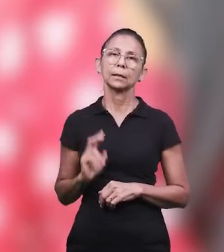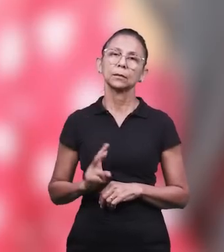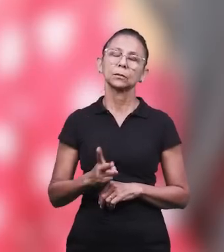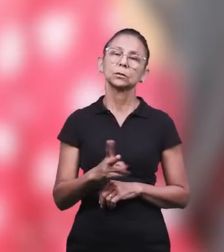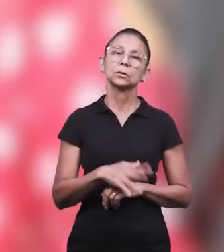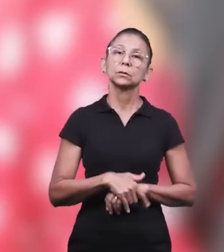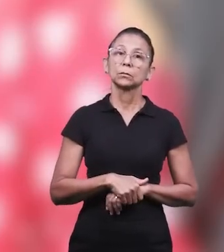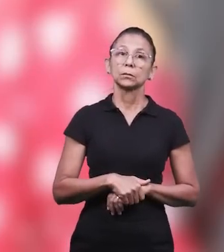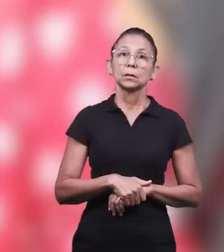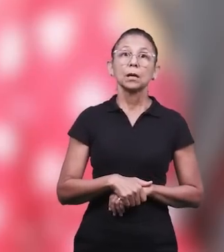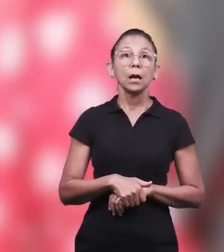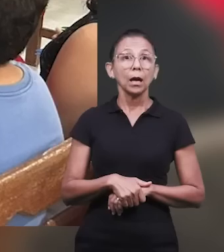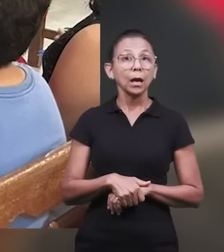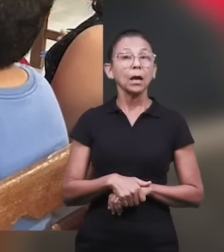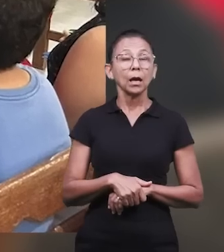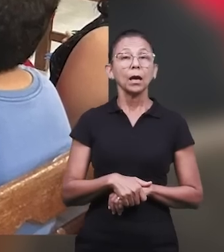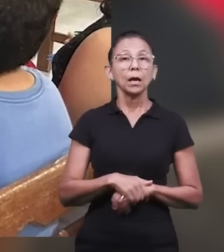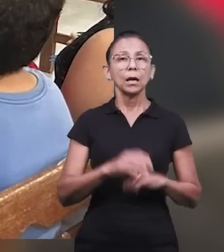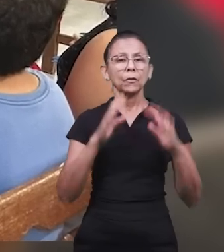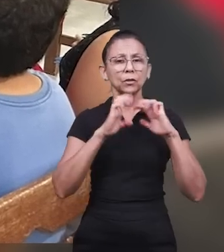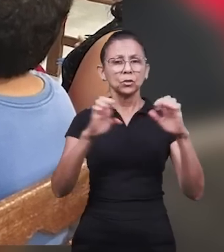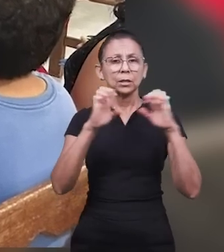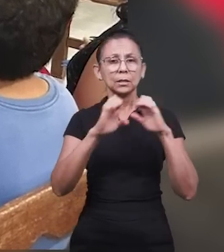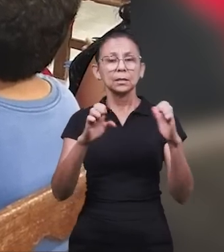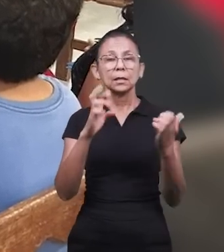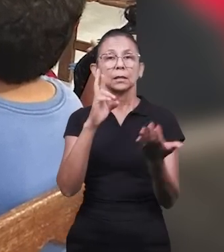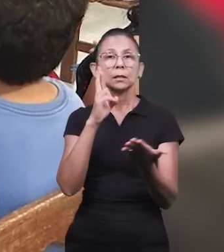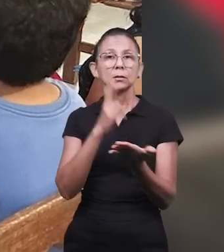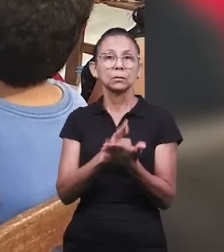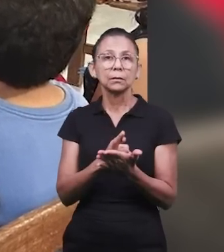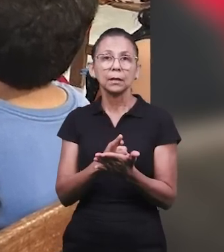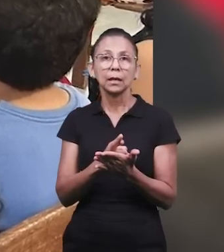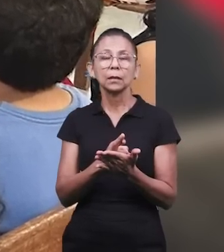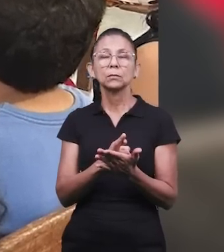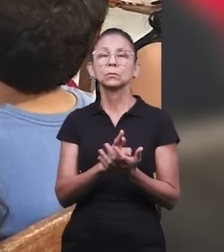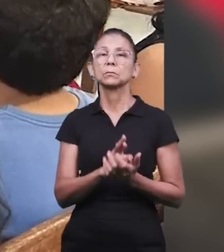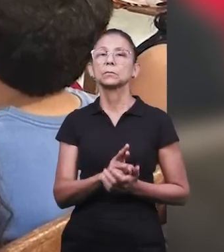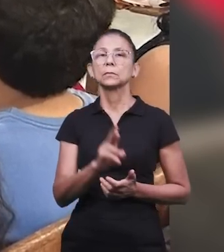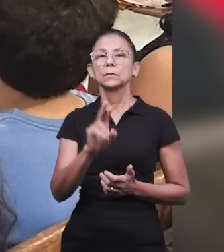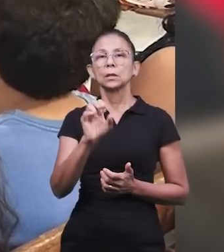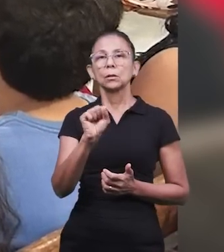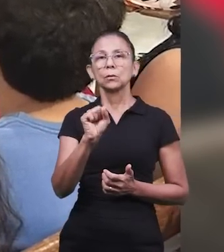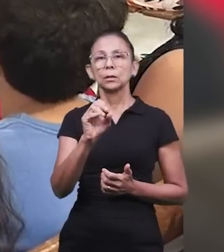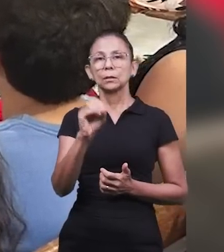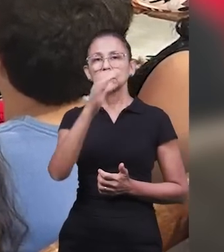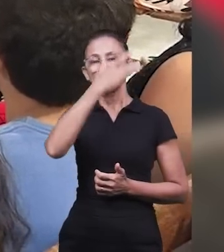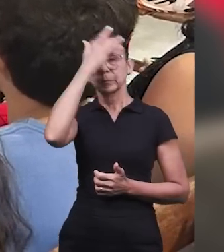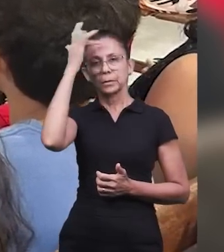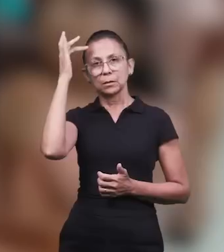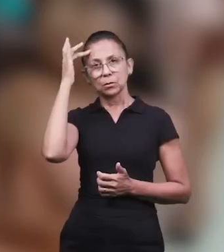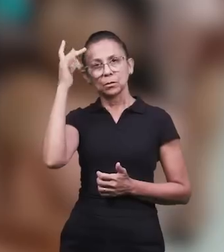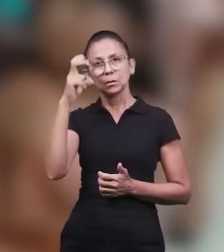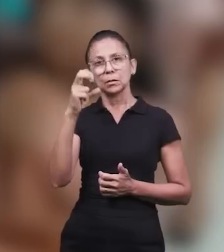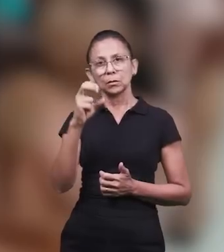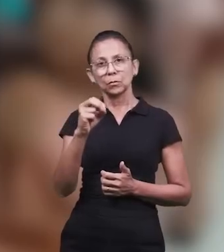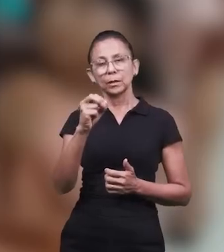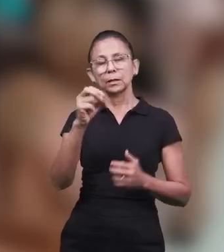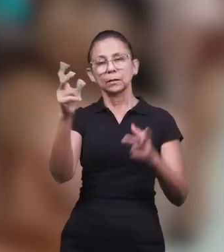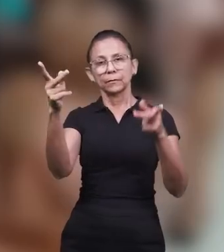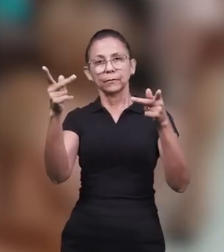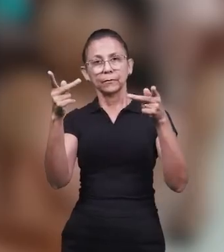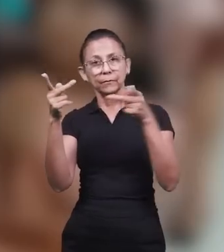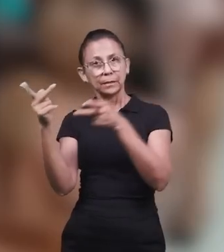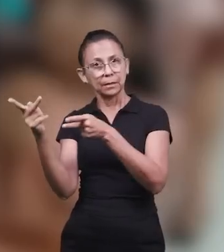os frutos, que estiveram presentes 80 vidas, sendo 50 visitantes, entre elas 40 eram